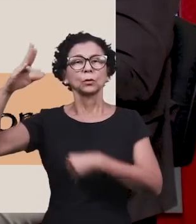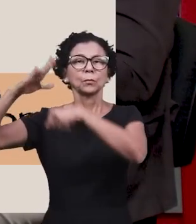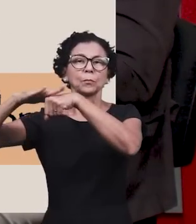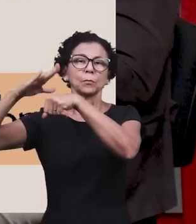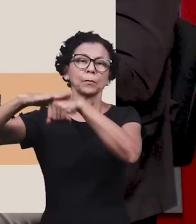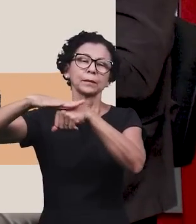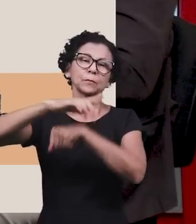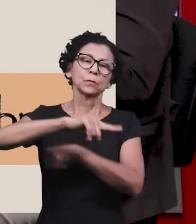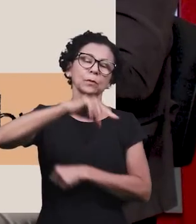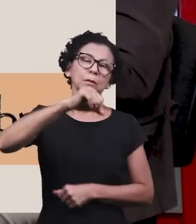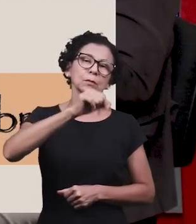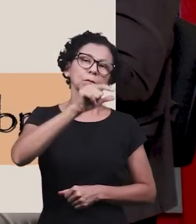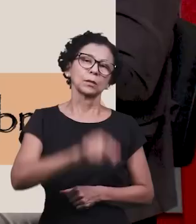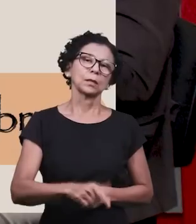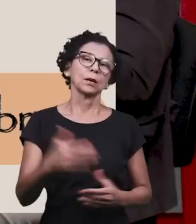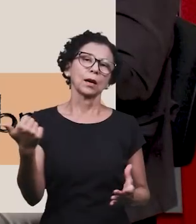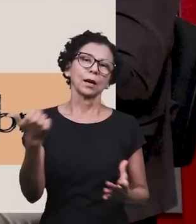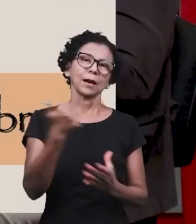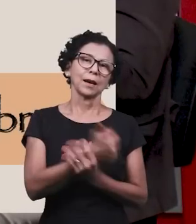quadro, em que nós vamos